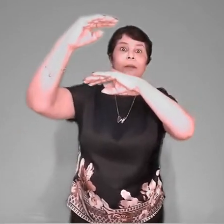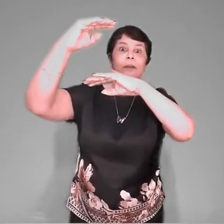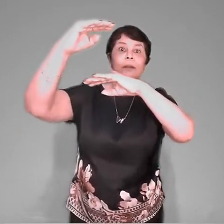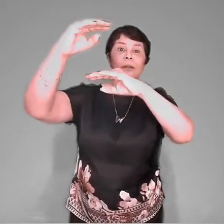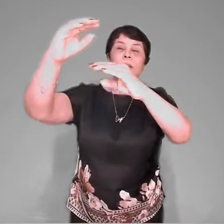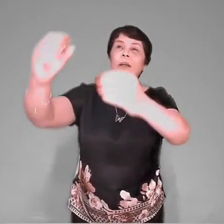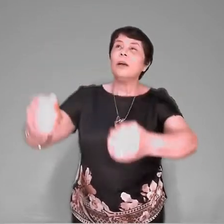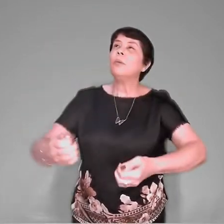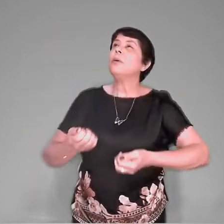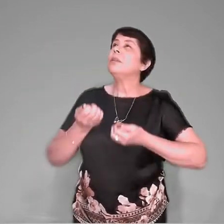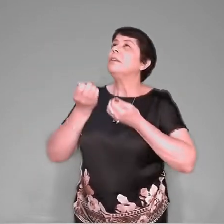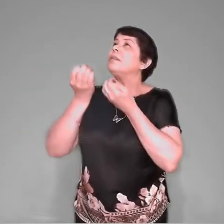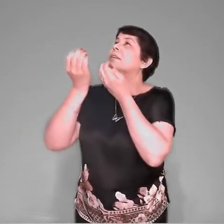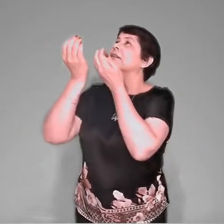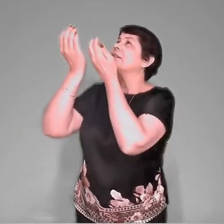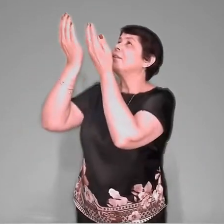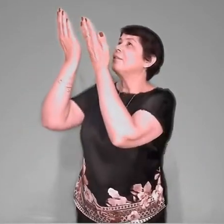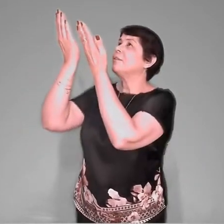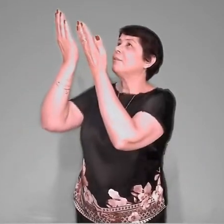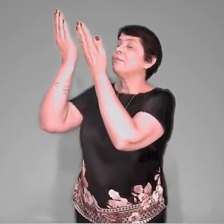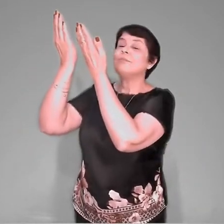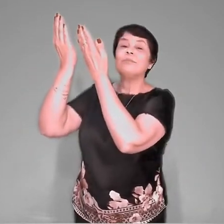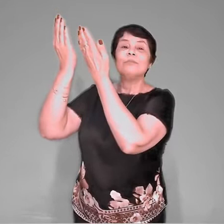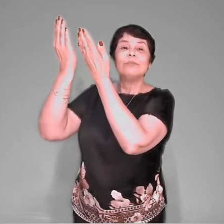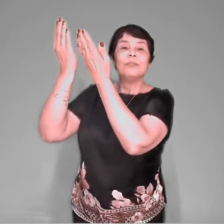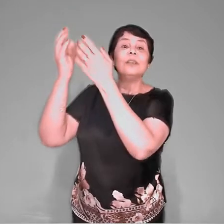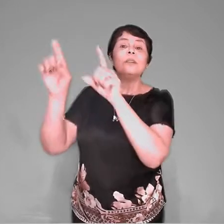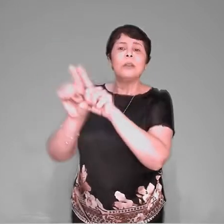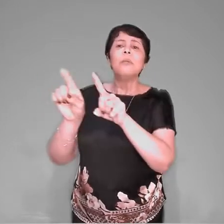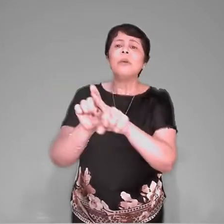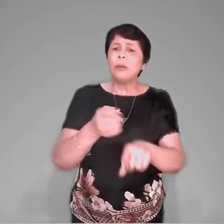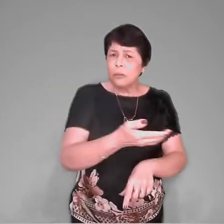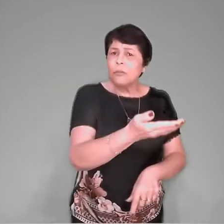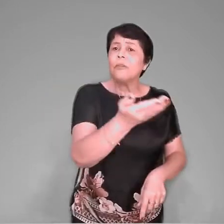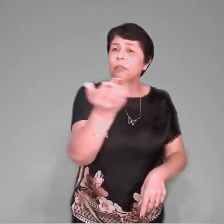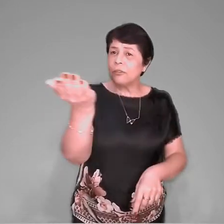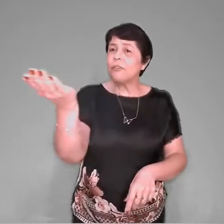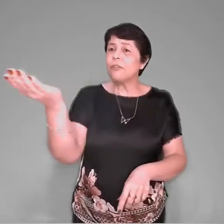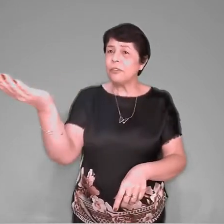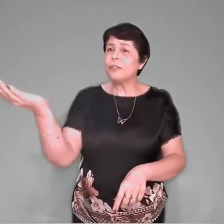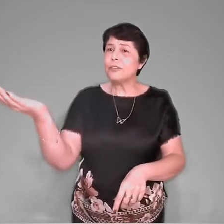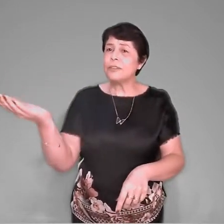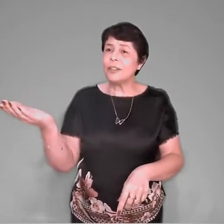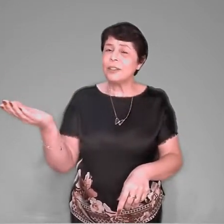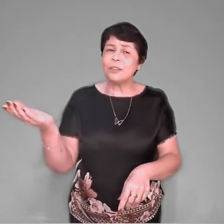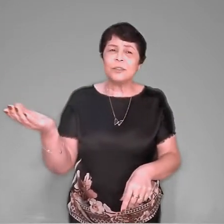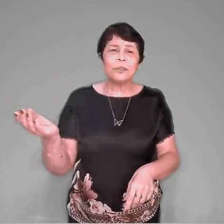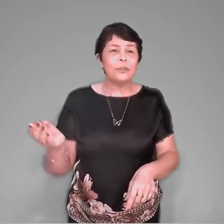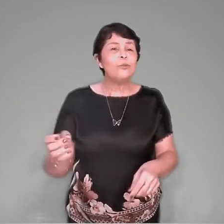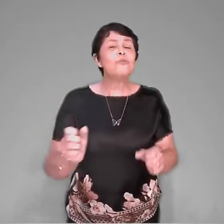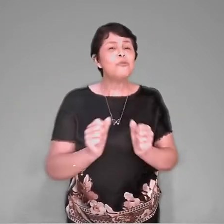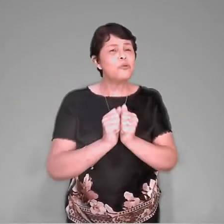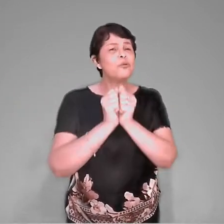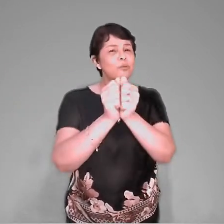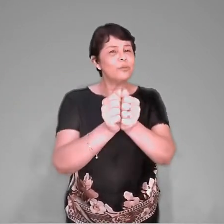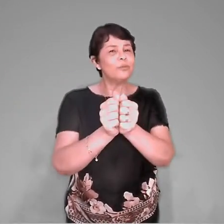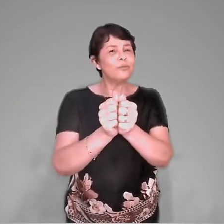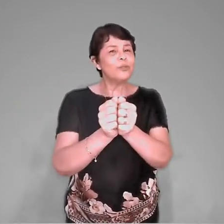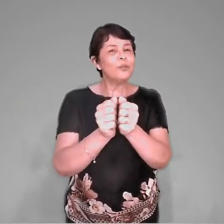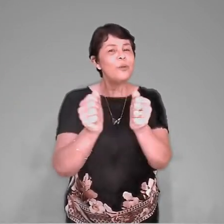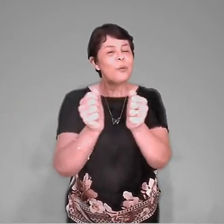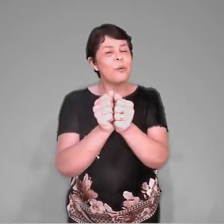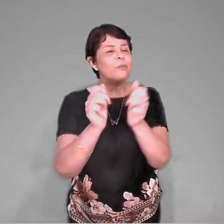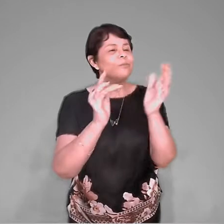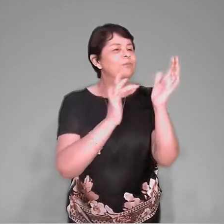ao Senhor, no qual também vós, lembra do vós e nós, vós juntamente estáis sendo edificados